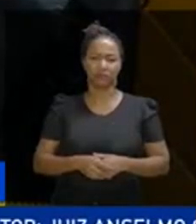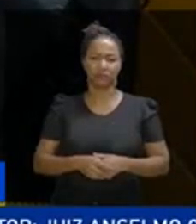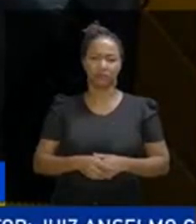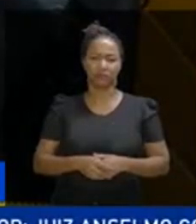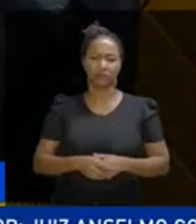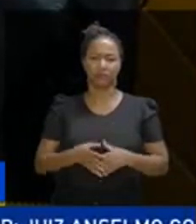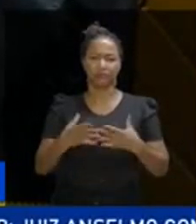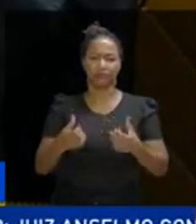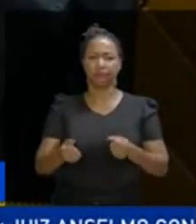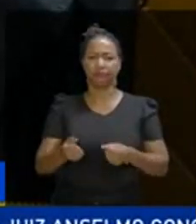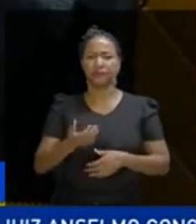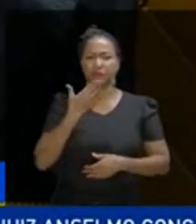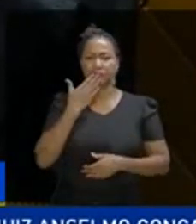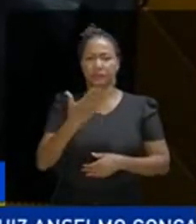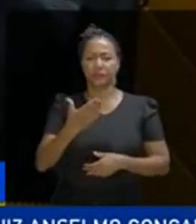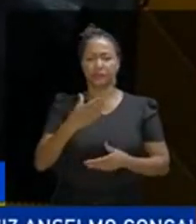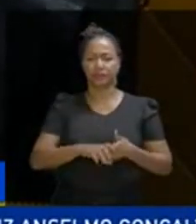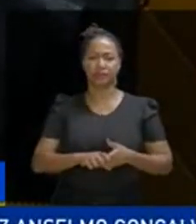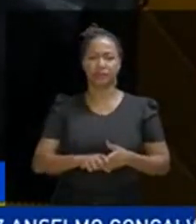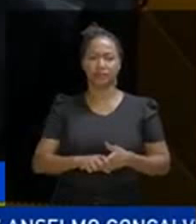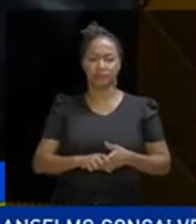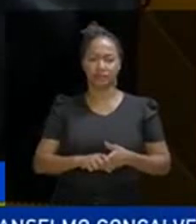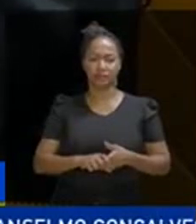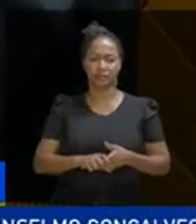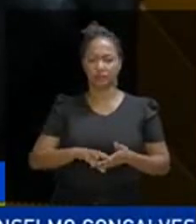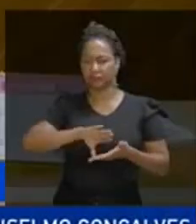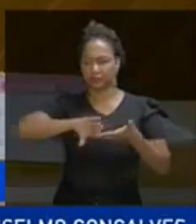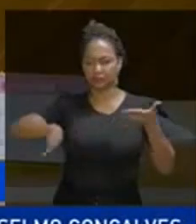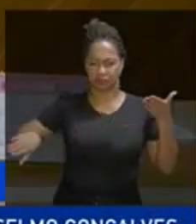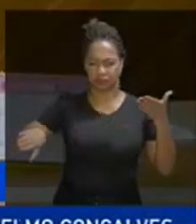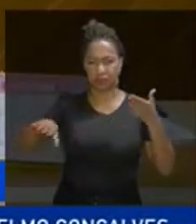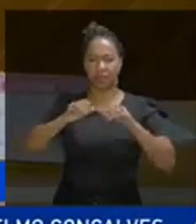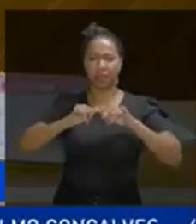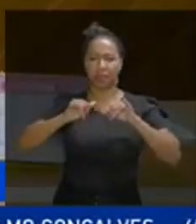acolher o pedido de retirada da propaganda.